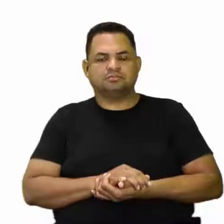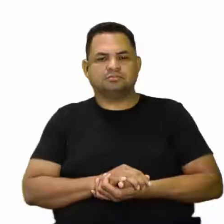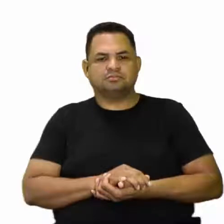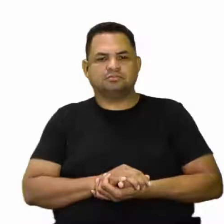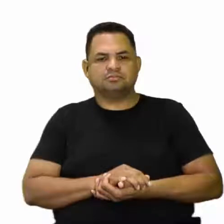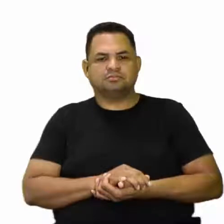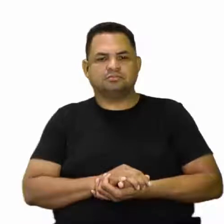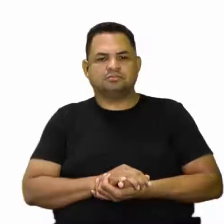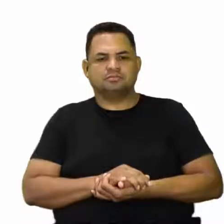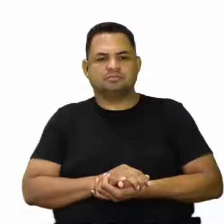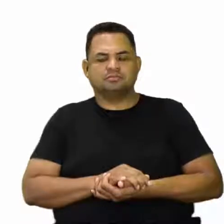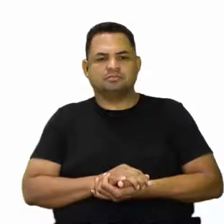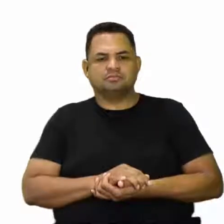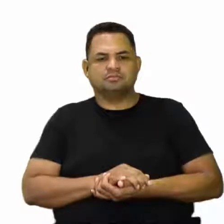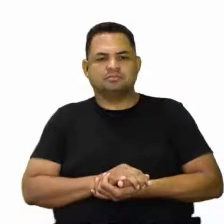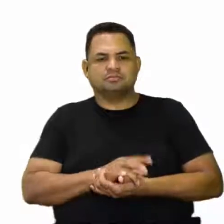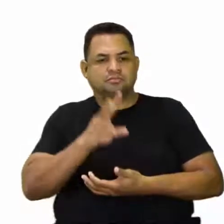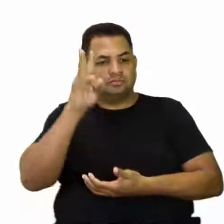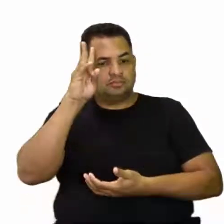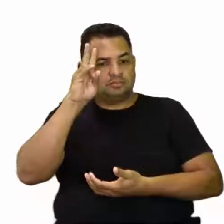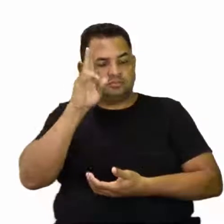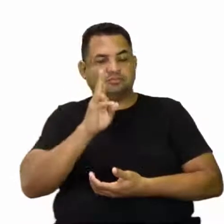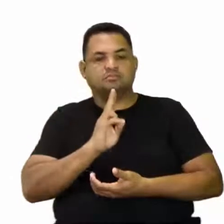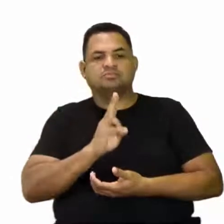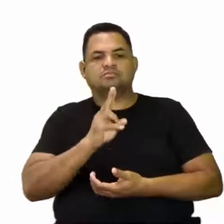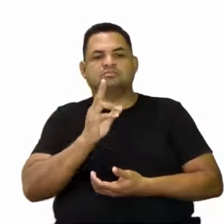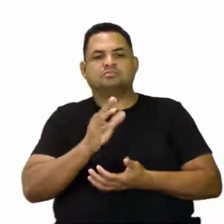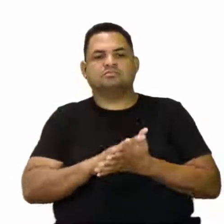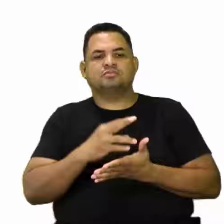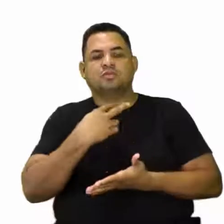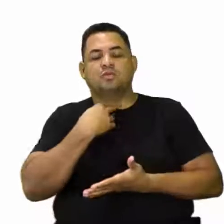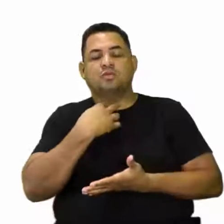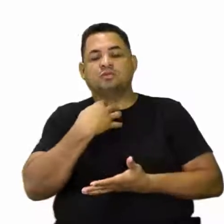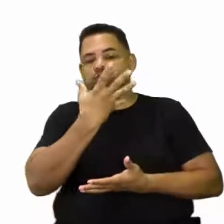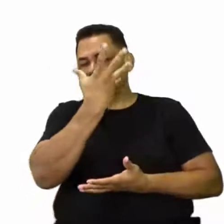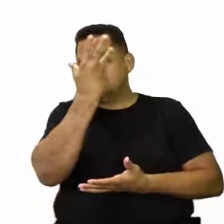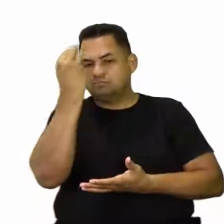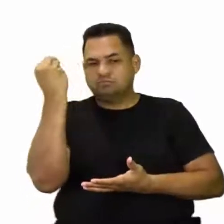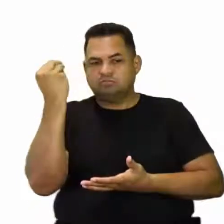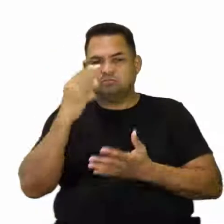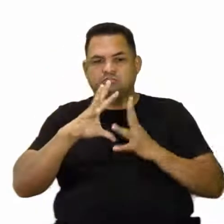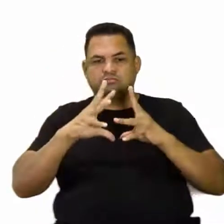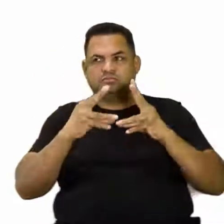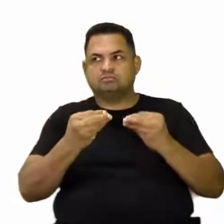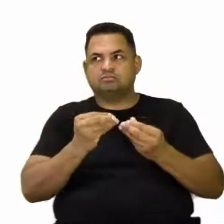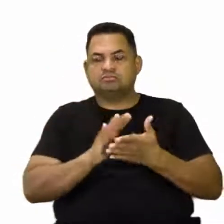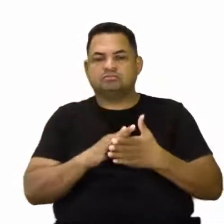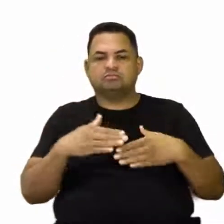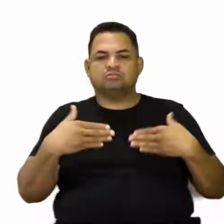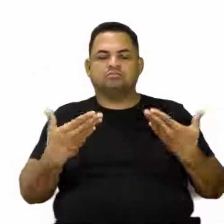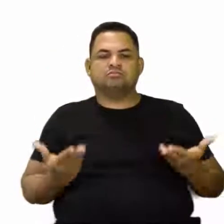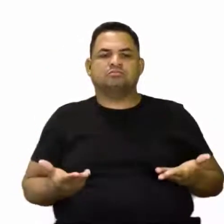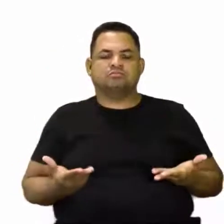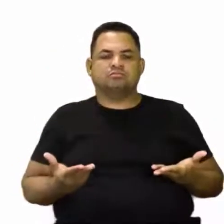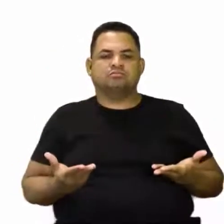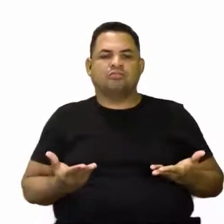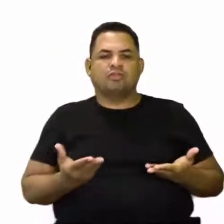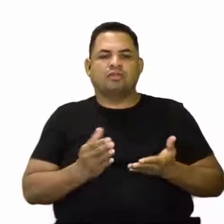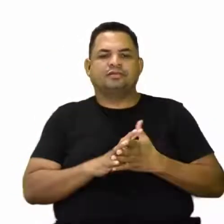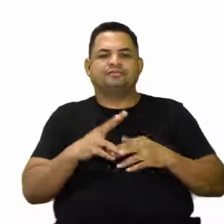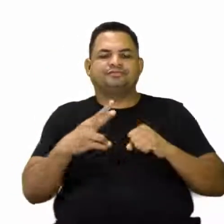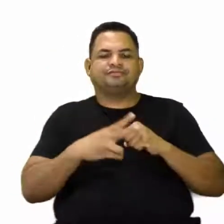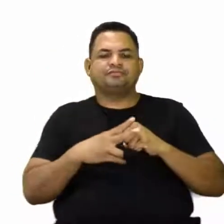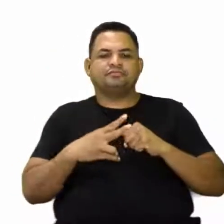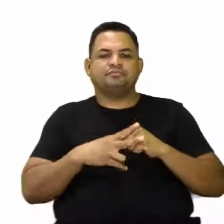ellos aprenderiam. Lembrando sempre que vocês não podem esquecer que todas as vezes que todos